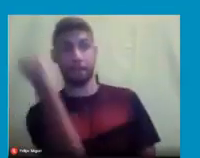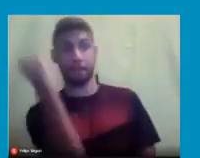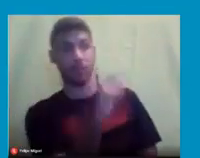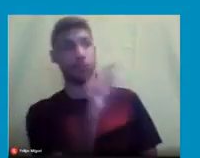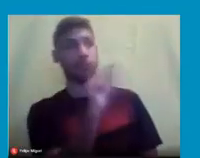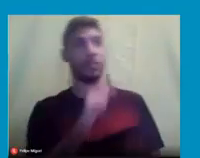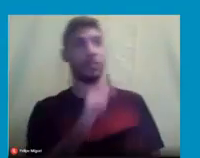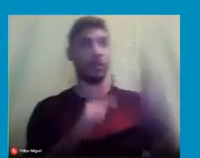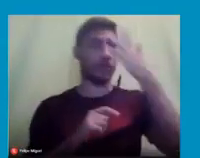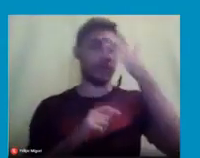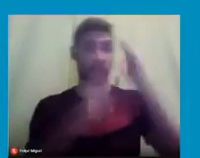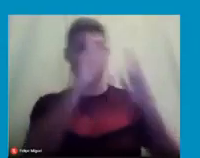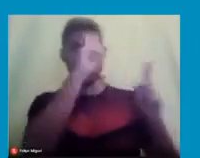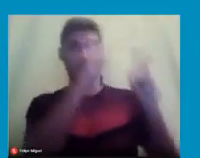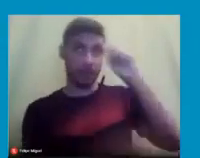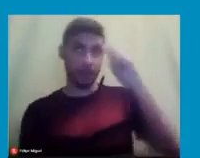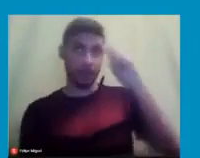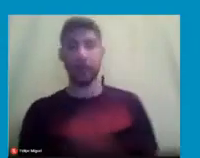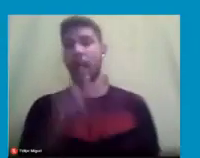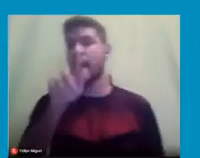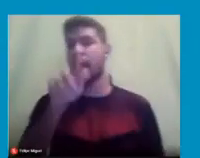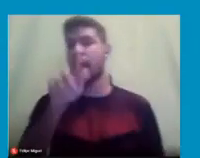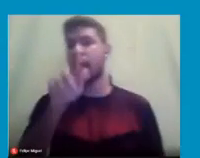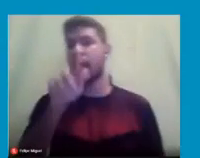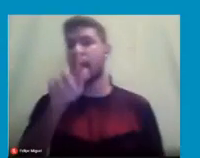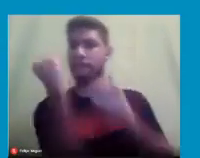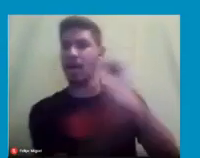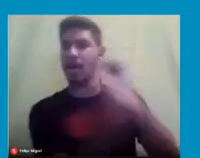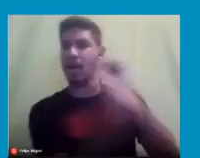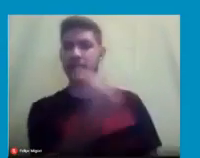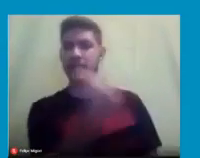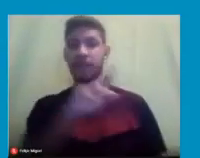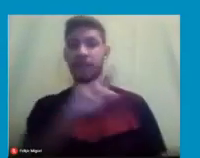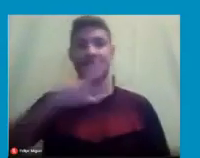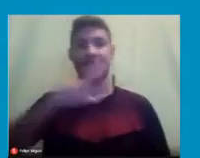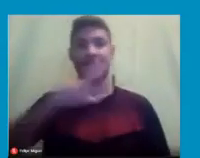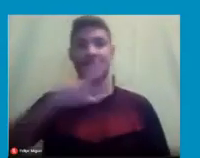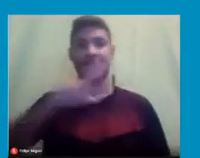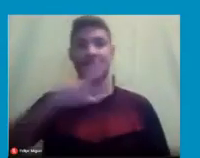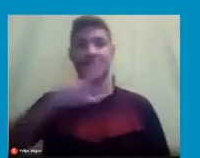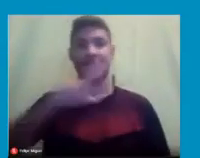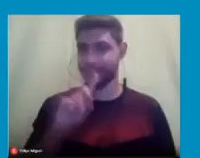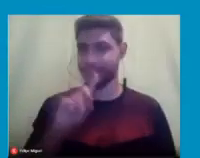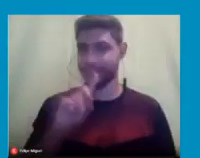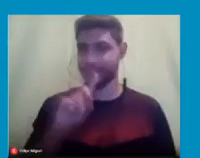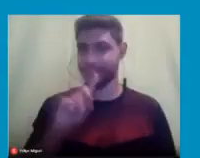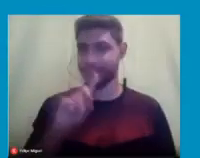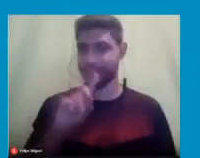Né? Quem matava escravizado não era preso. Isso